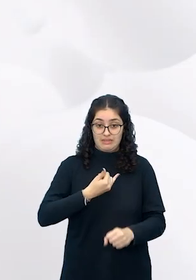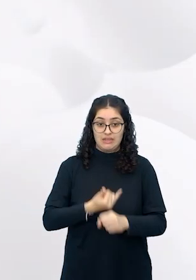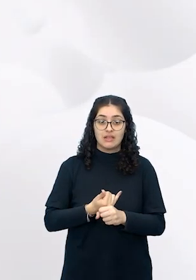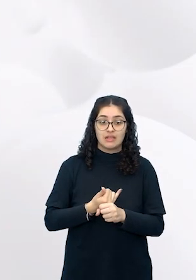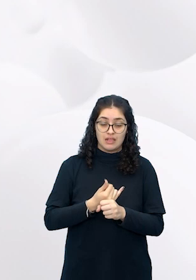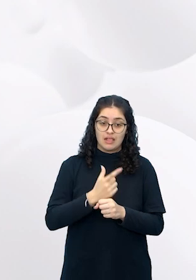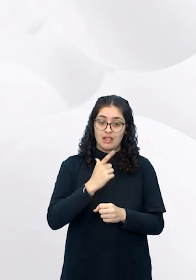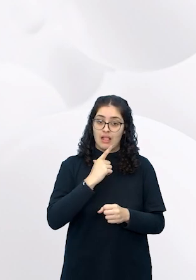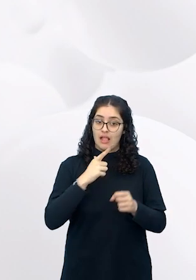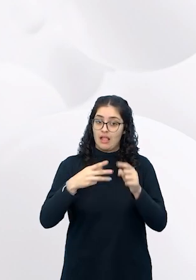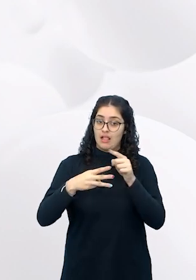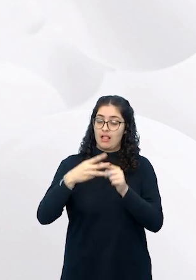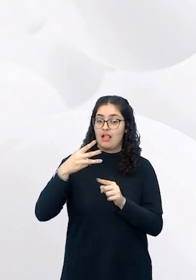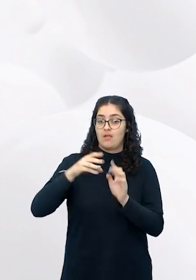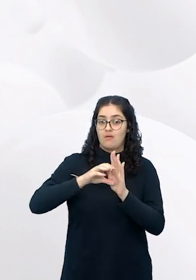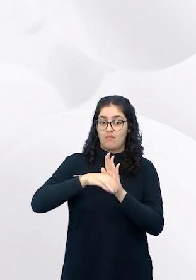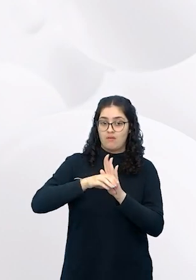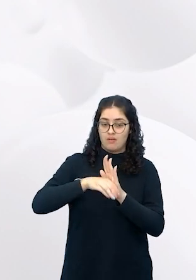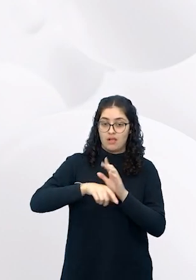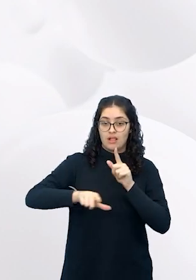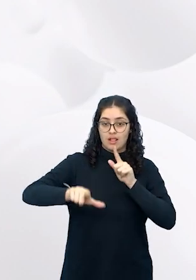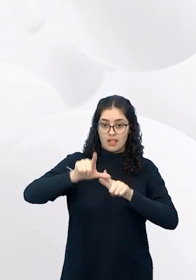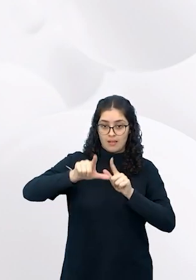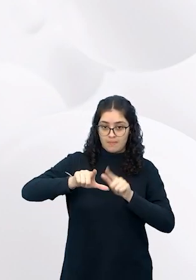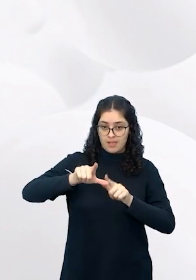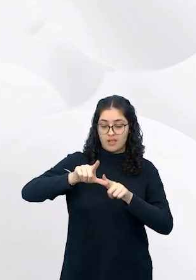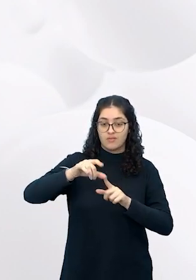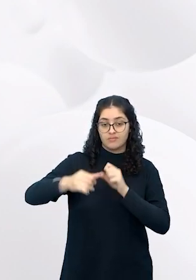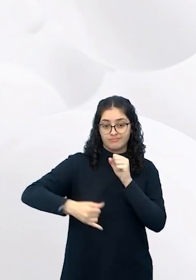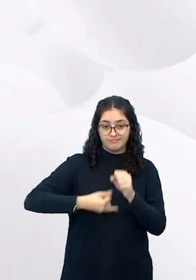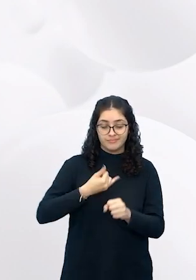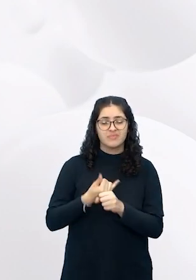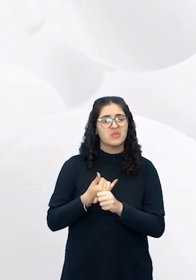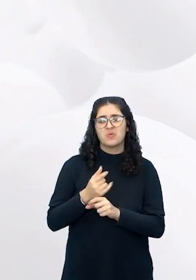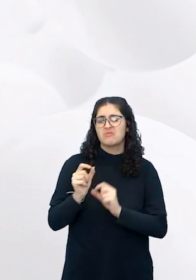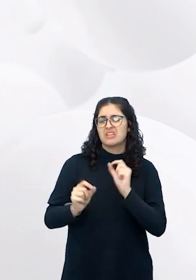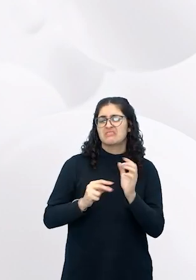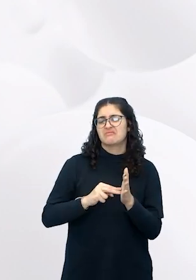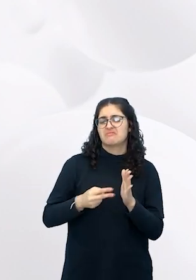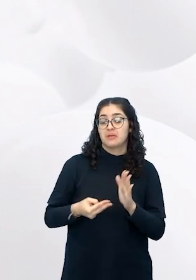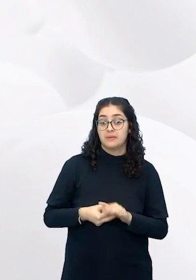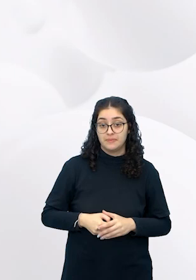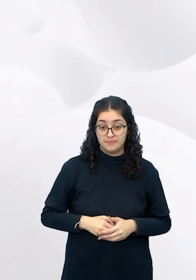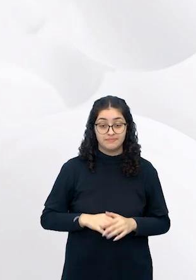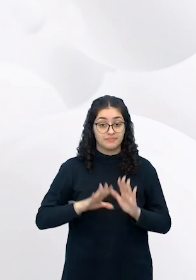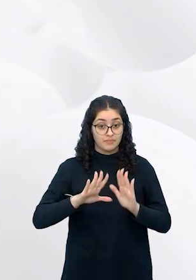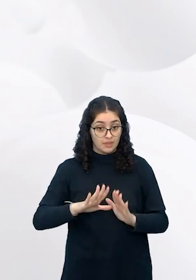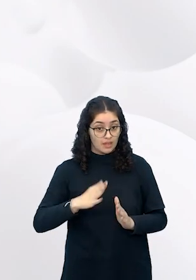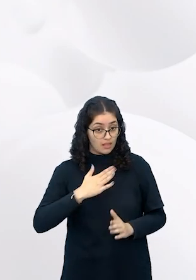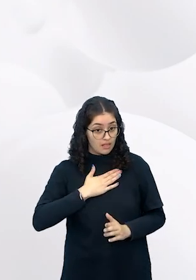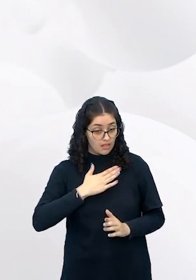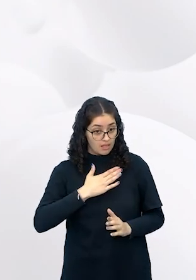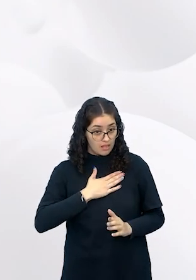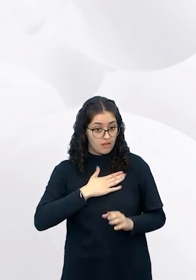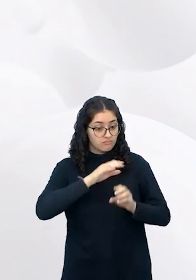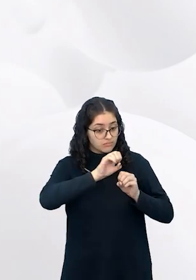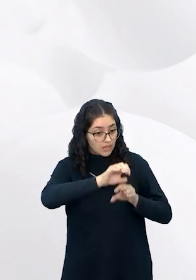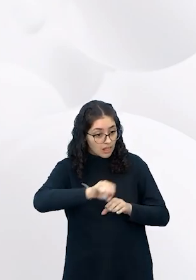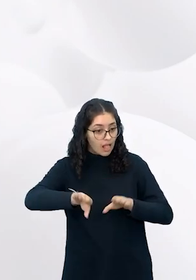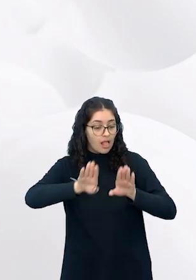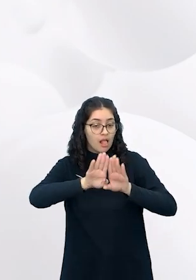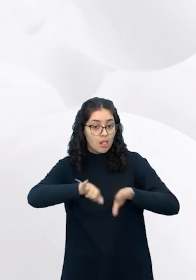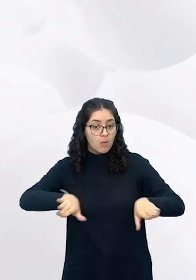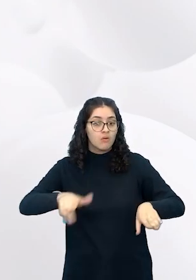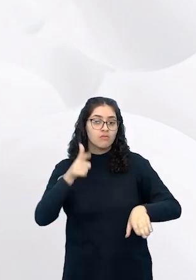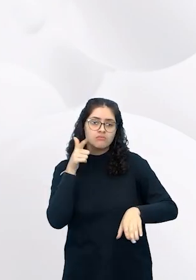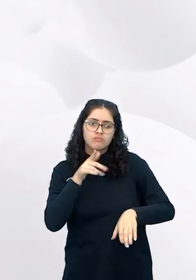se divide nos conceitos de letramento digital, né? O que é letramento digital? Eu letrar meus estudantes digitalmente,